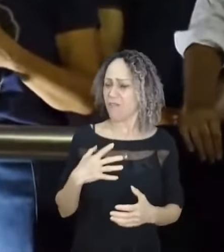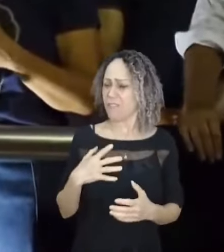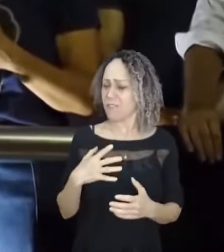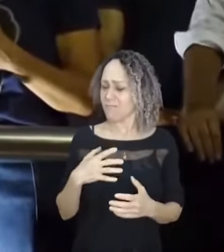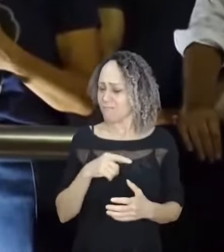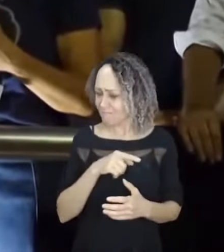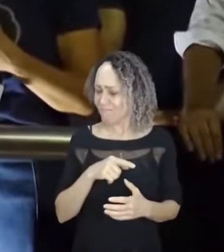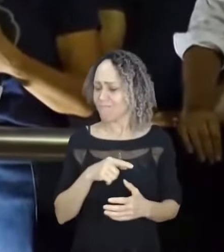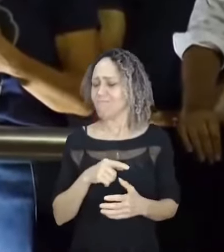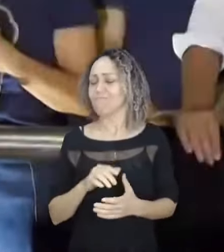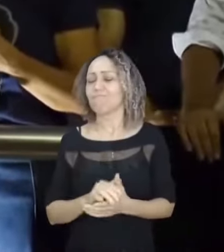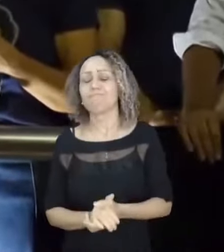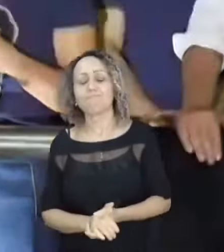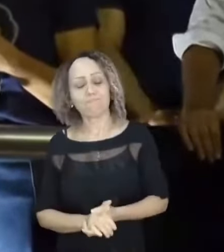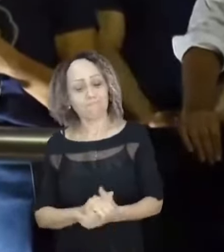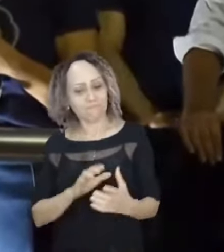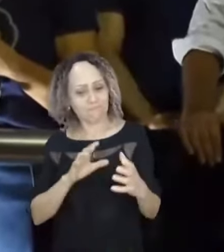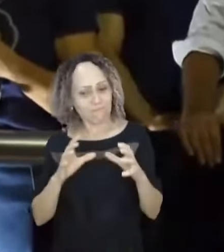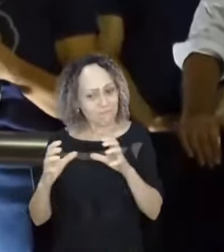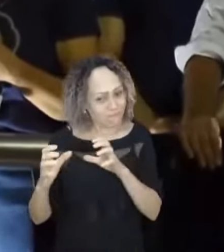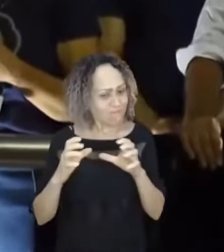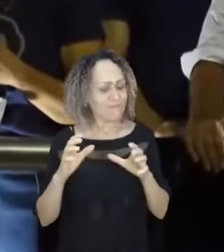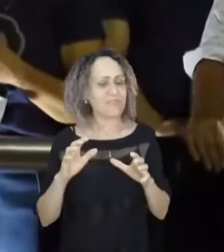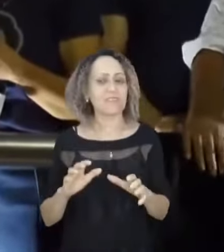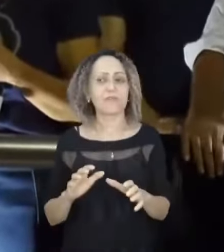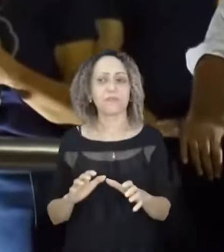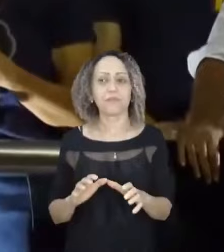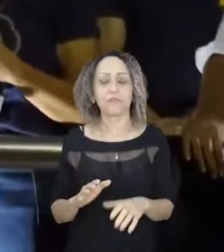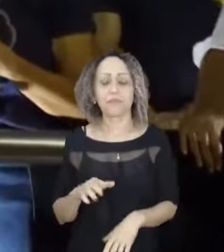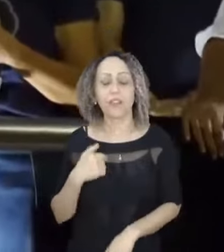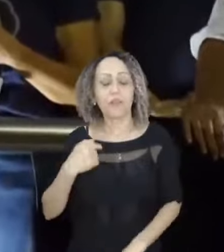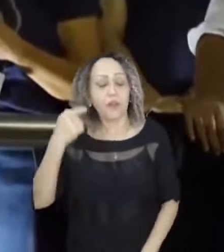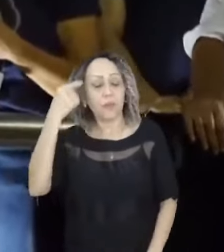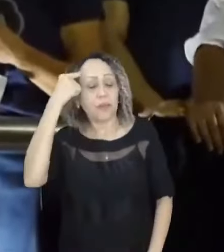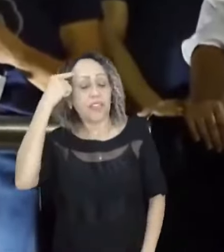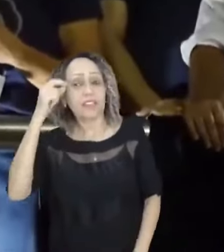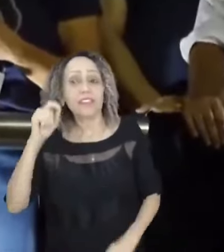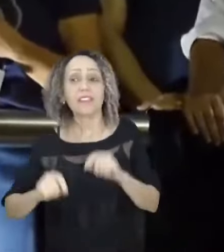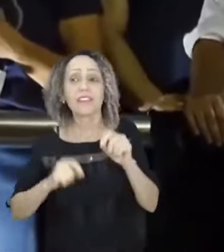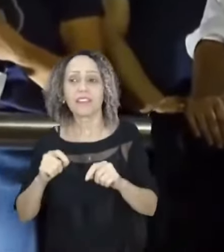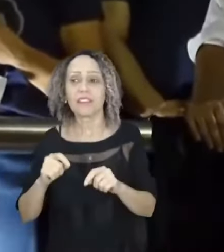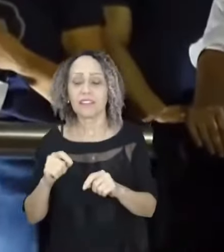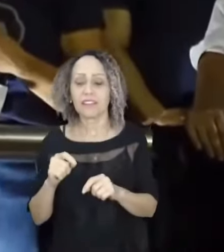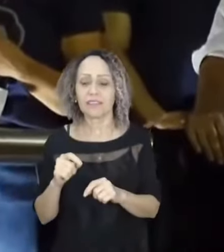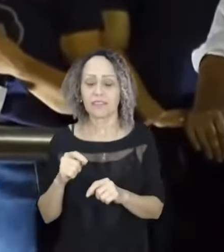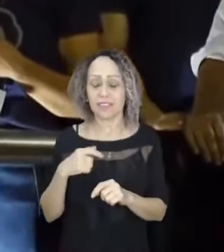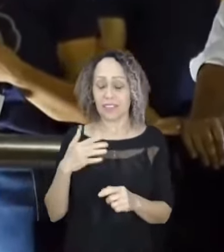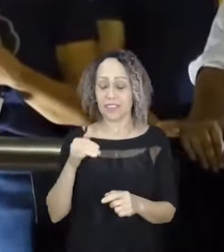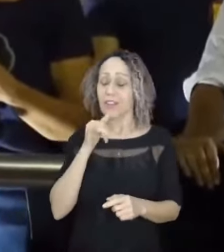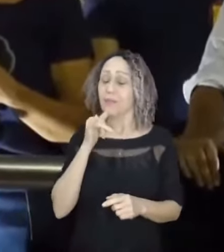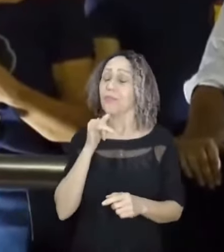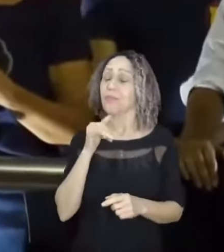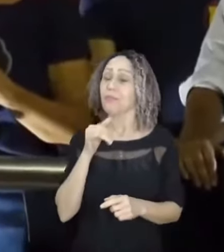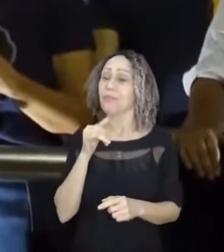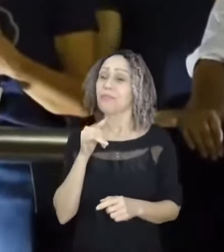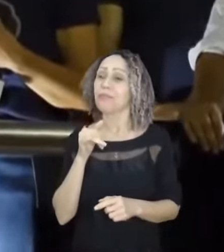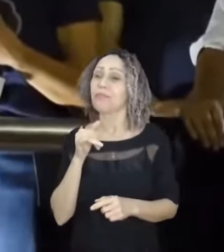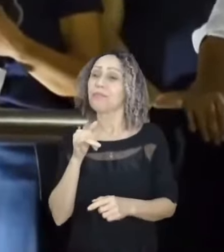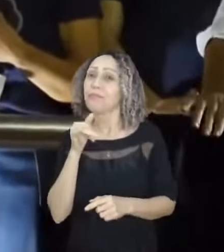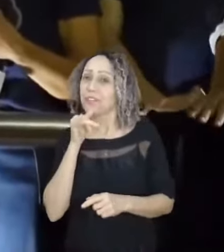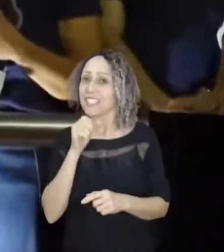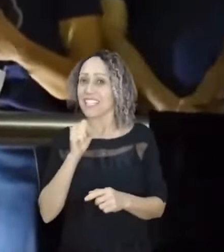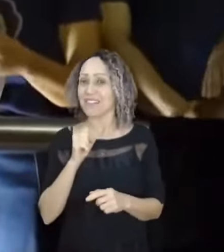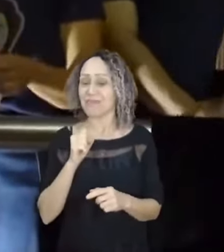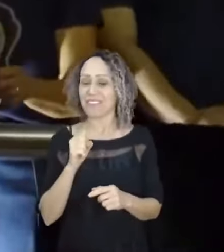fico pensando, às vezes, tem uma encrenca com o vizinho, o marido não abre a boca. Quem é desaforado e vai lá é a mulher